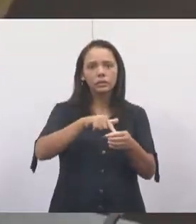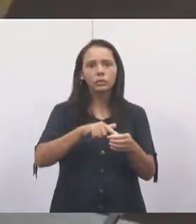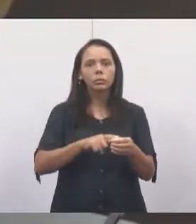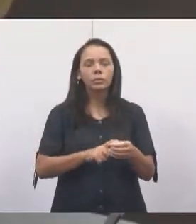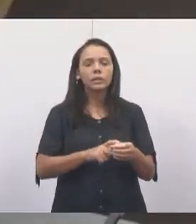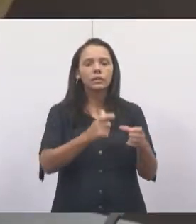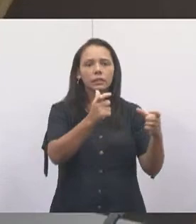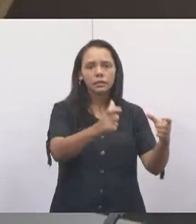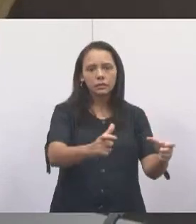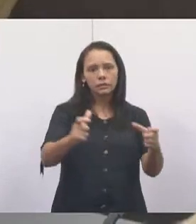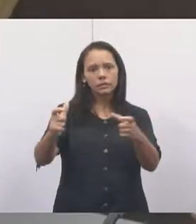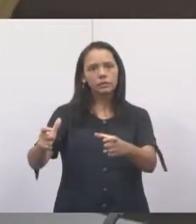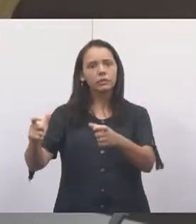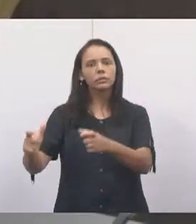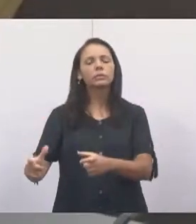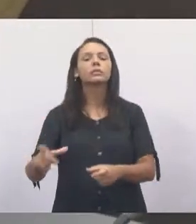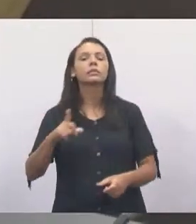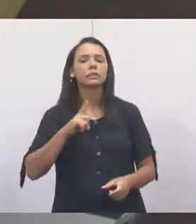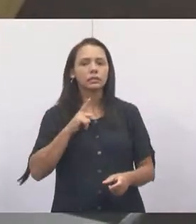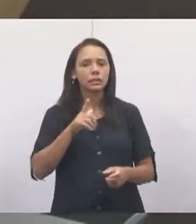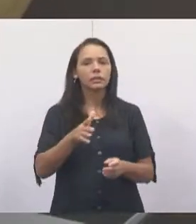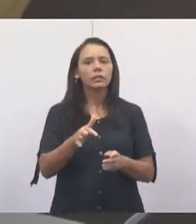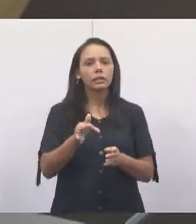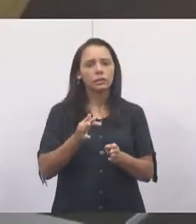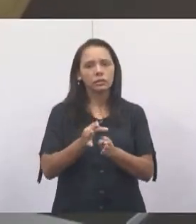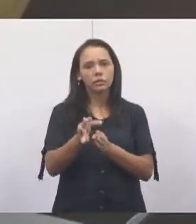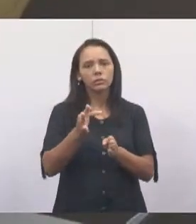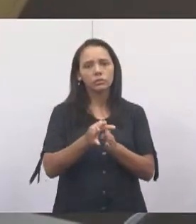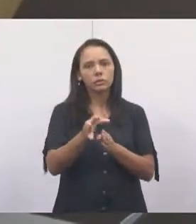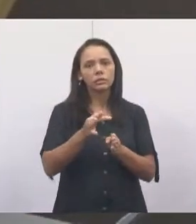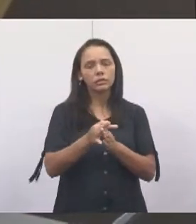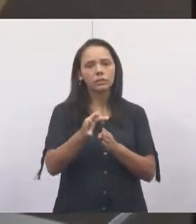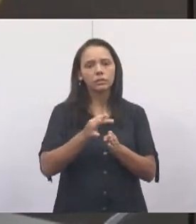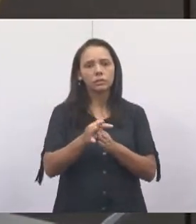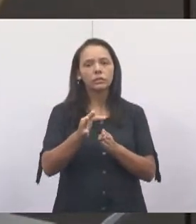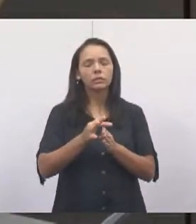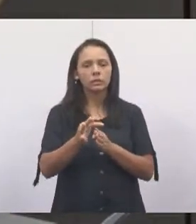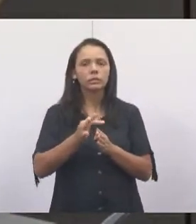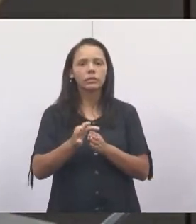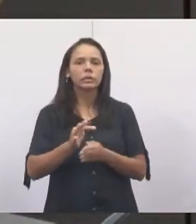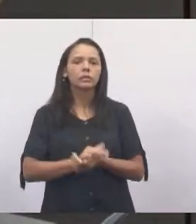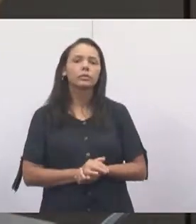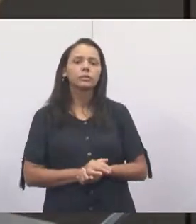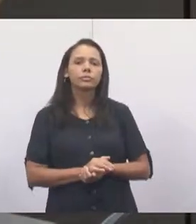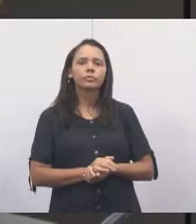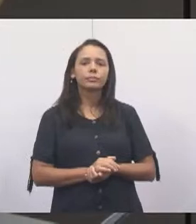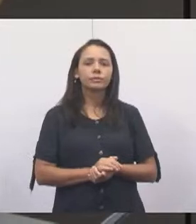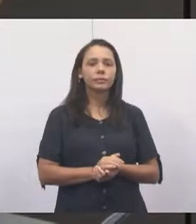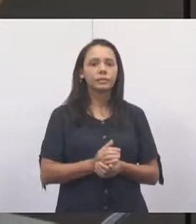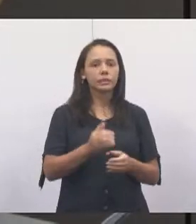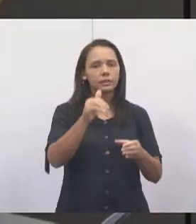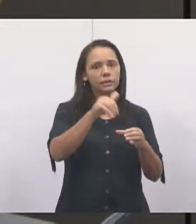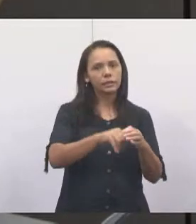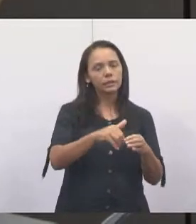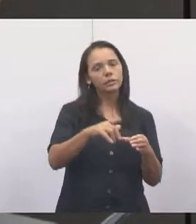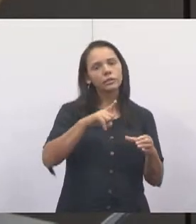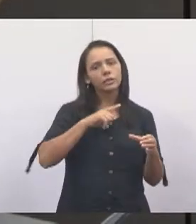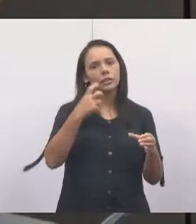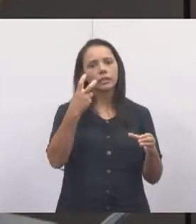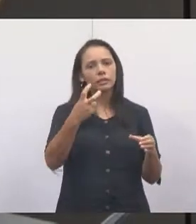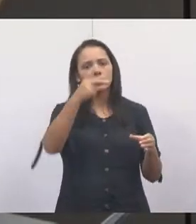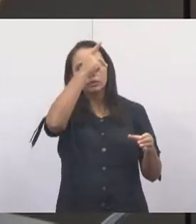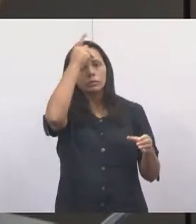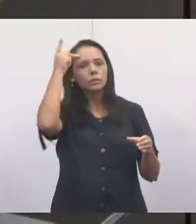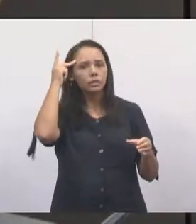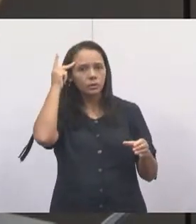conselho tutelar, como órgão integrante da administração pública local, composto por 5 membros, escolhidos